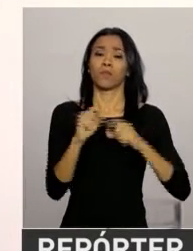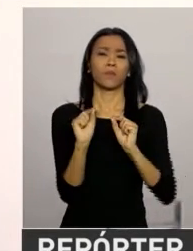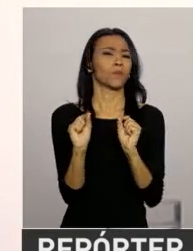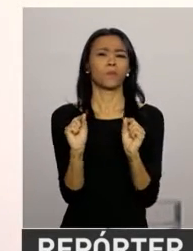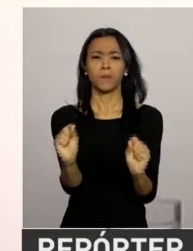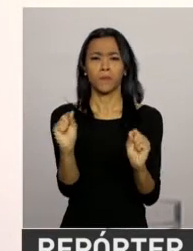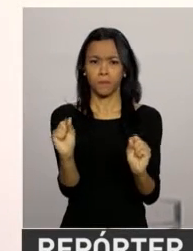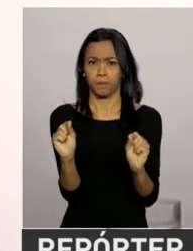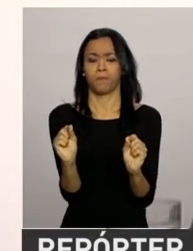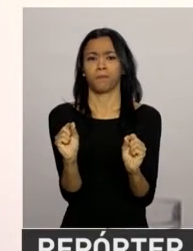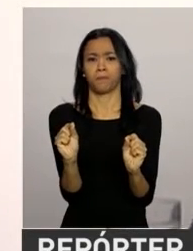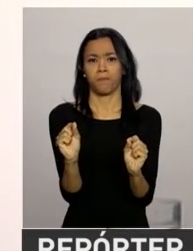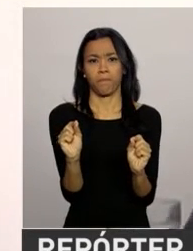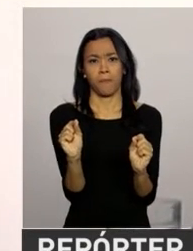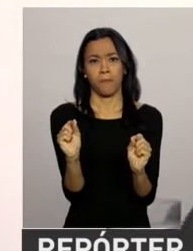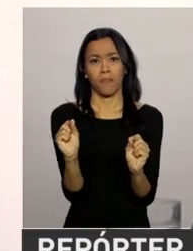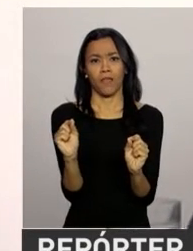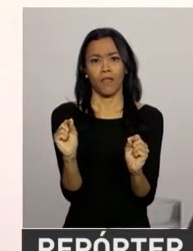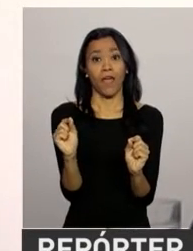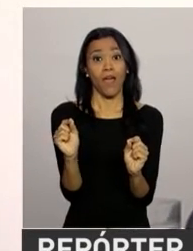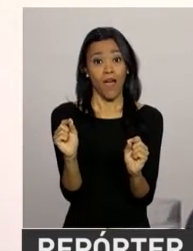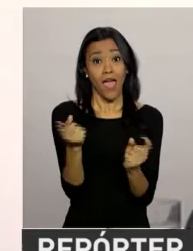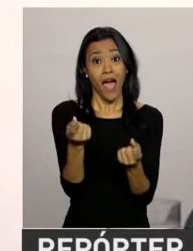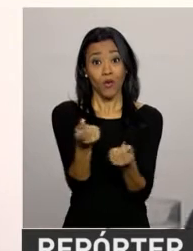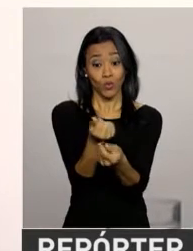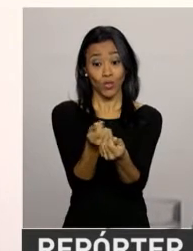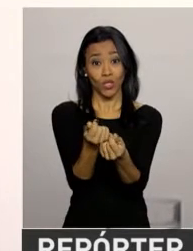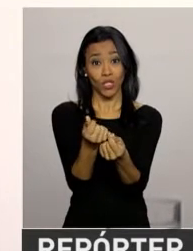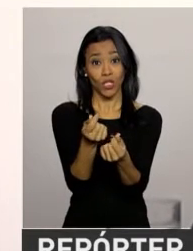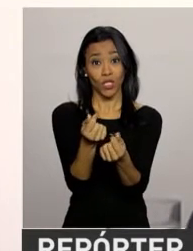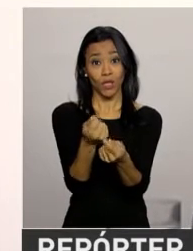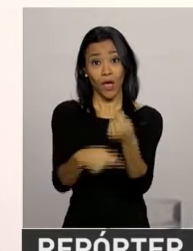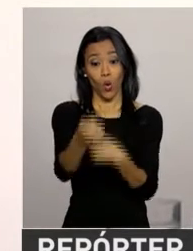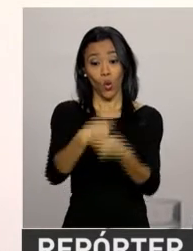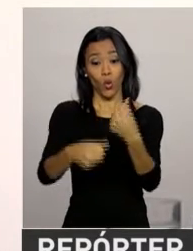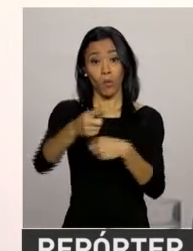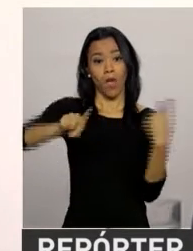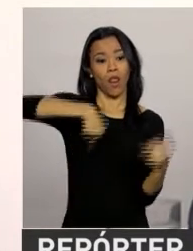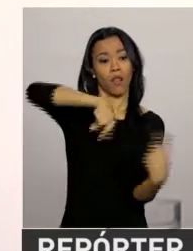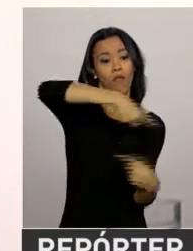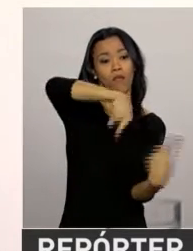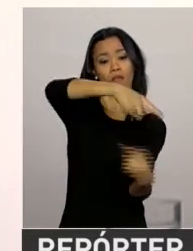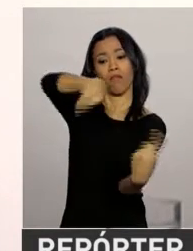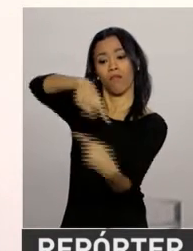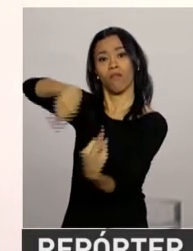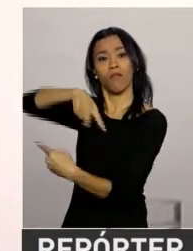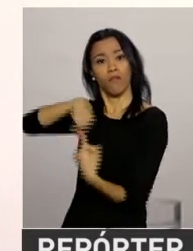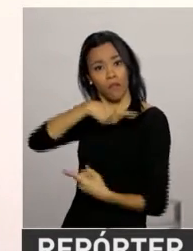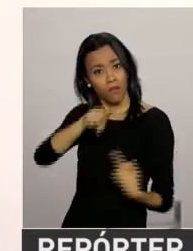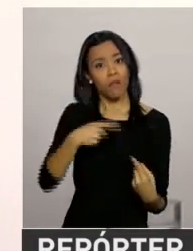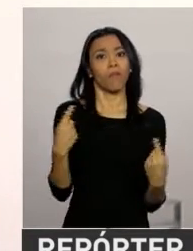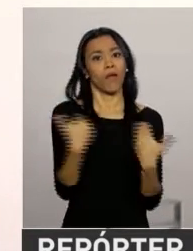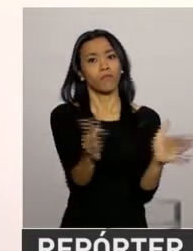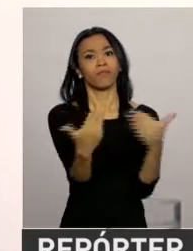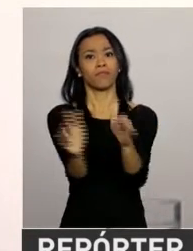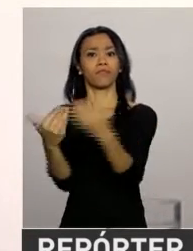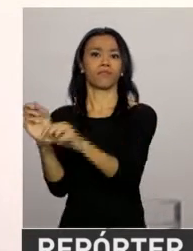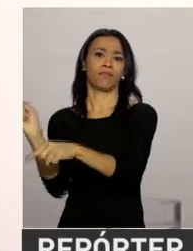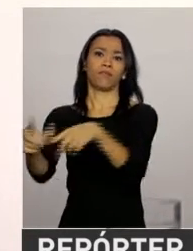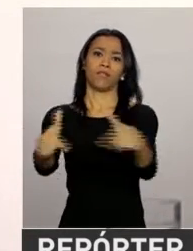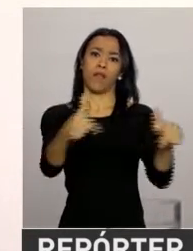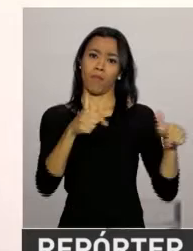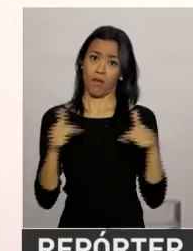fazer rodar a economia com investimento com crescimento para gerar os empregos necessários e